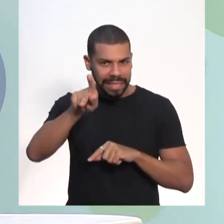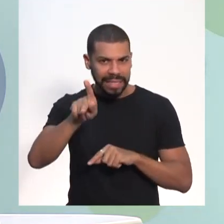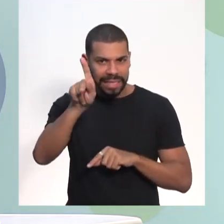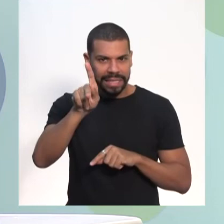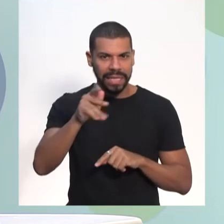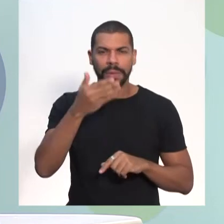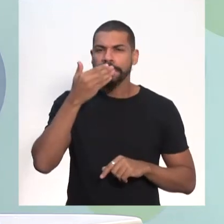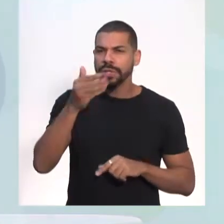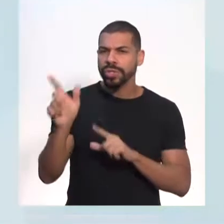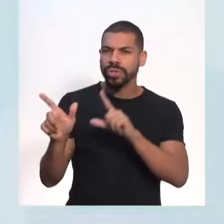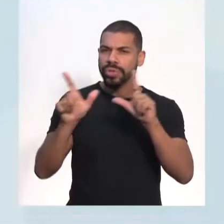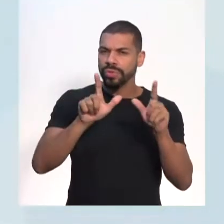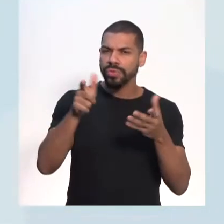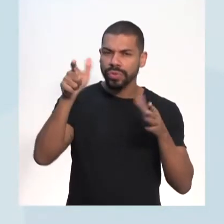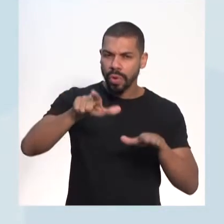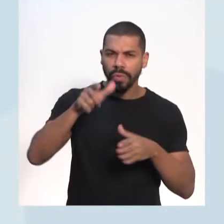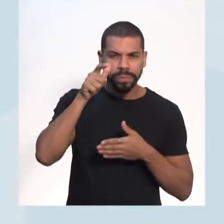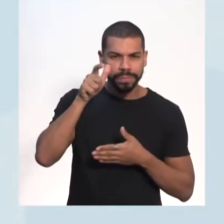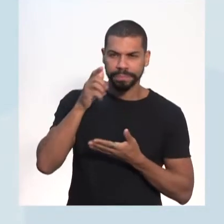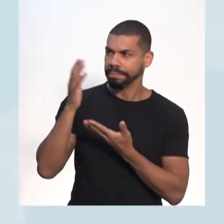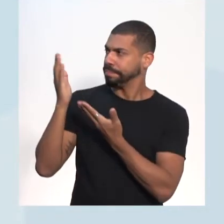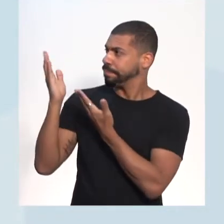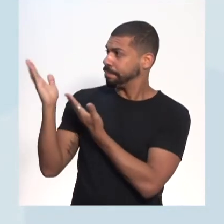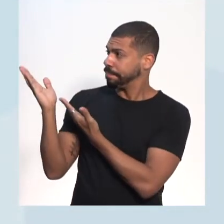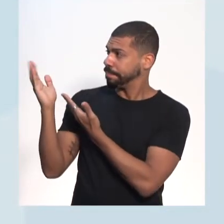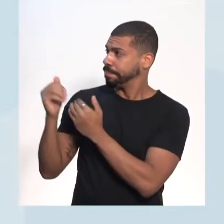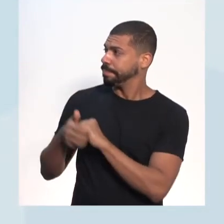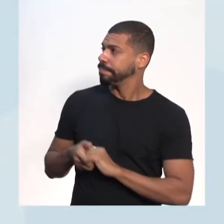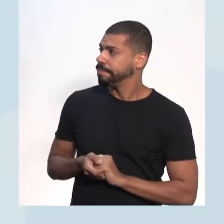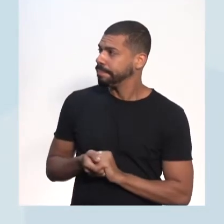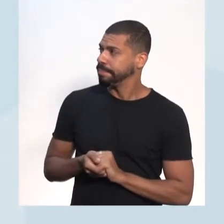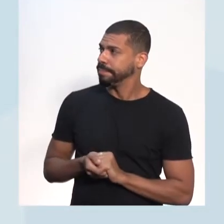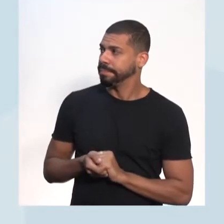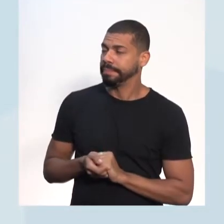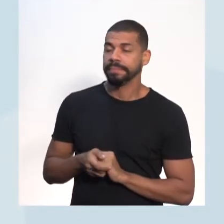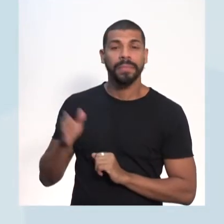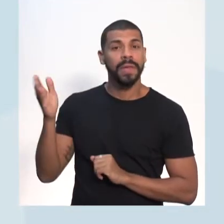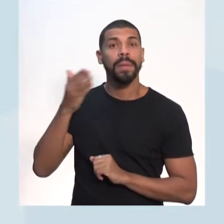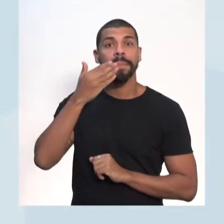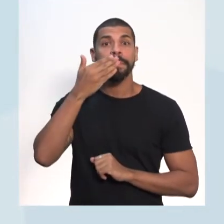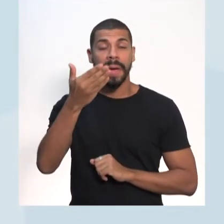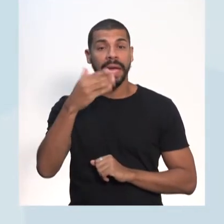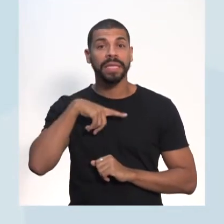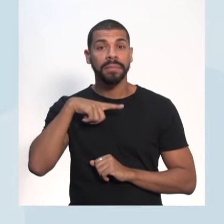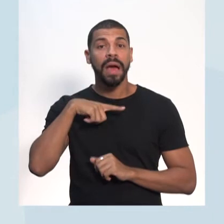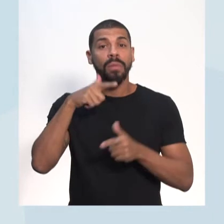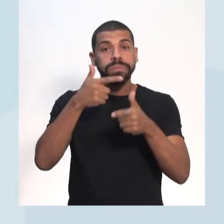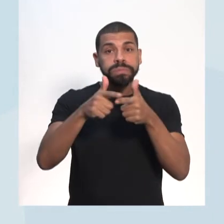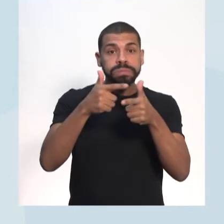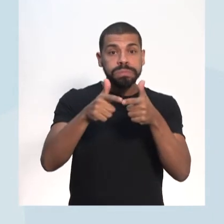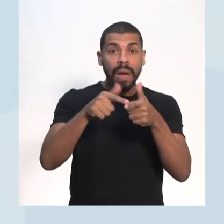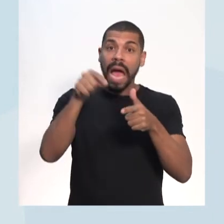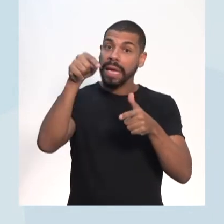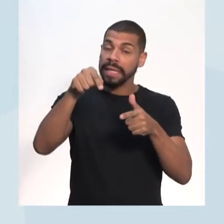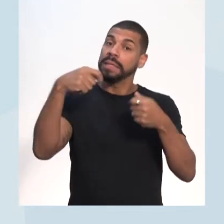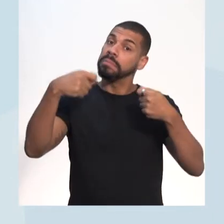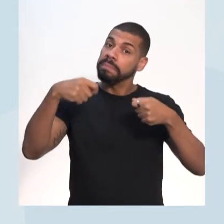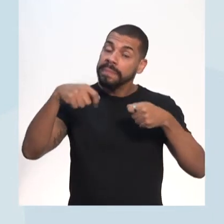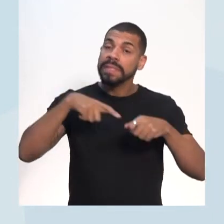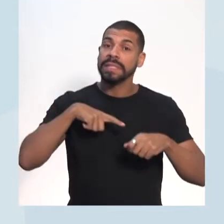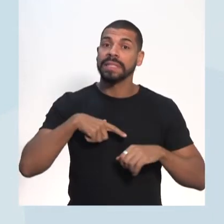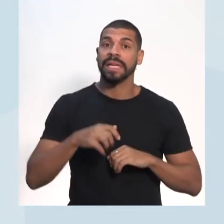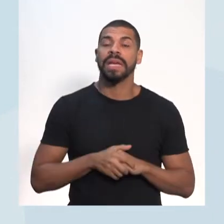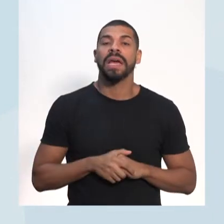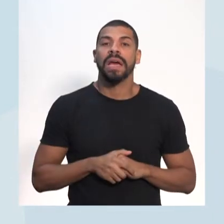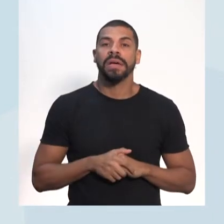eu vou pedir para colocar na tela de novo, e abram uma chamada, uma ocorrência, porque nesse caso não tem jeito, a liberação tem